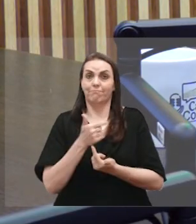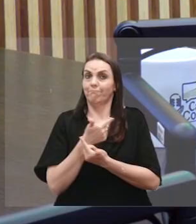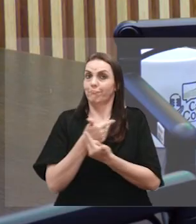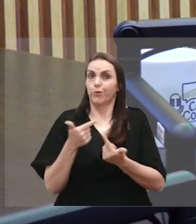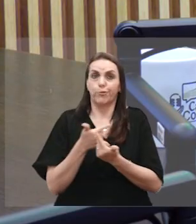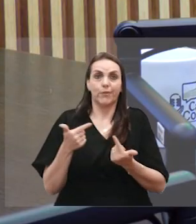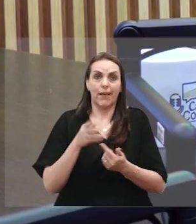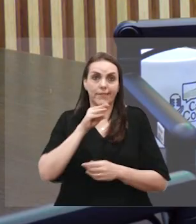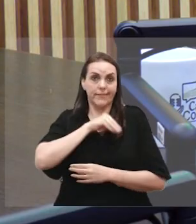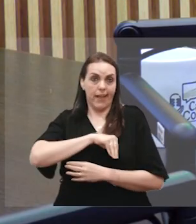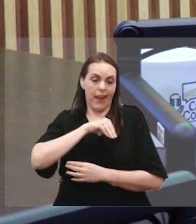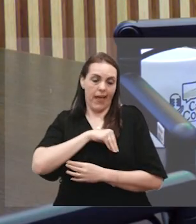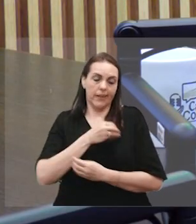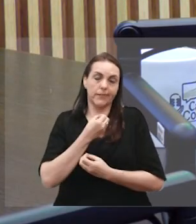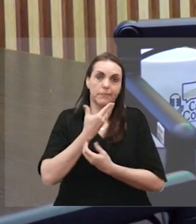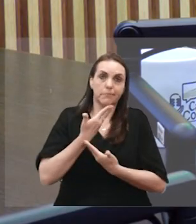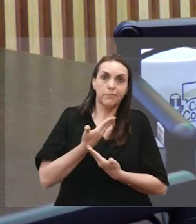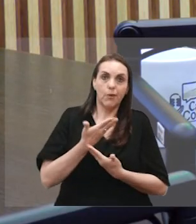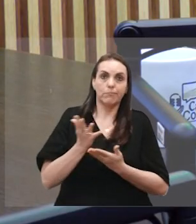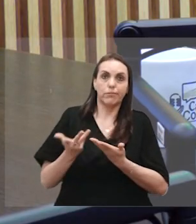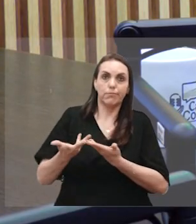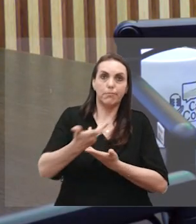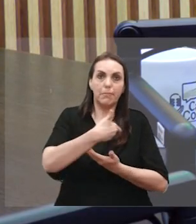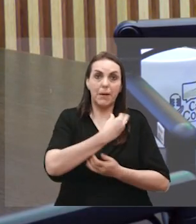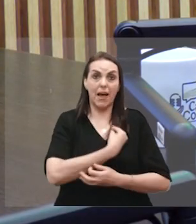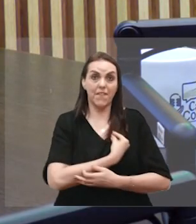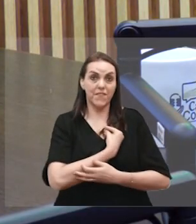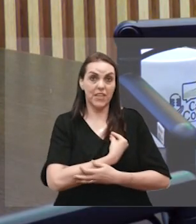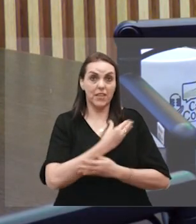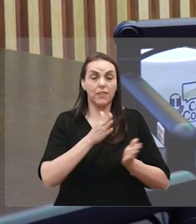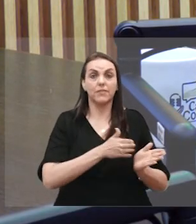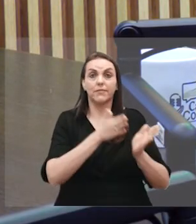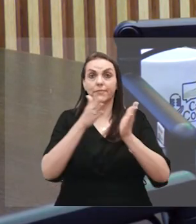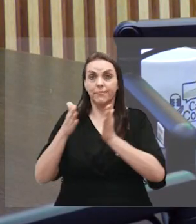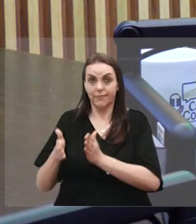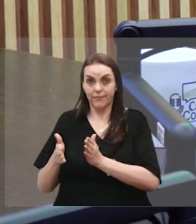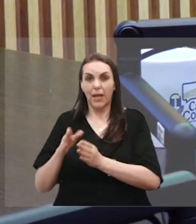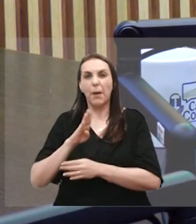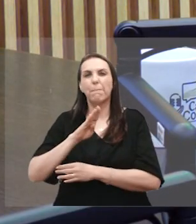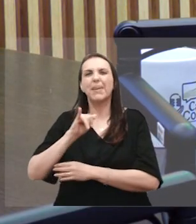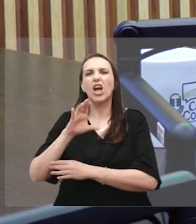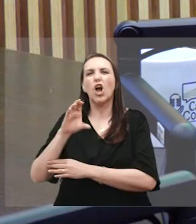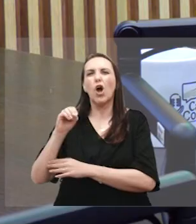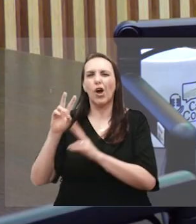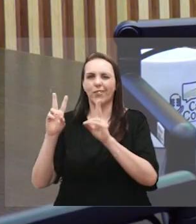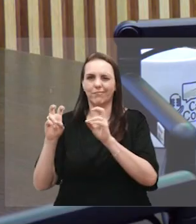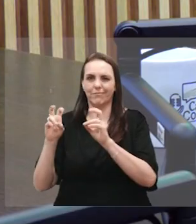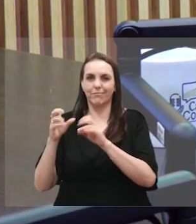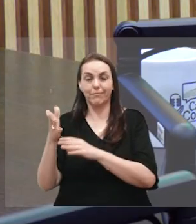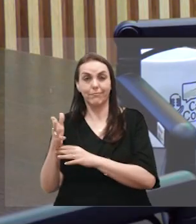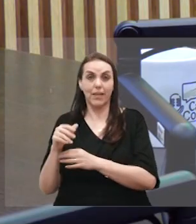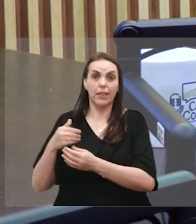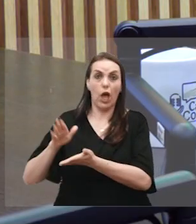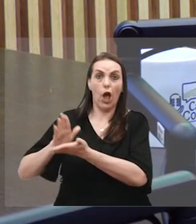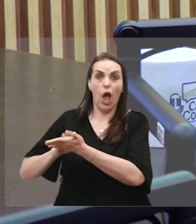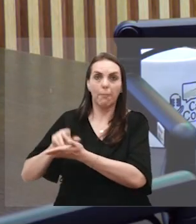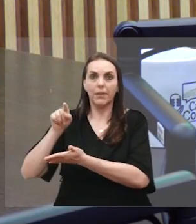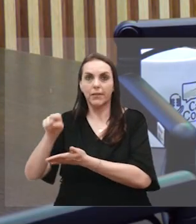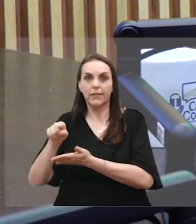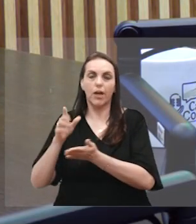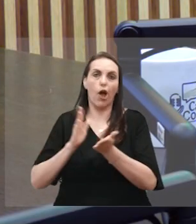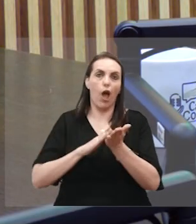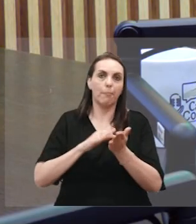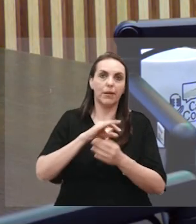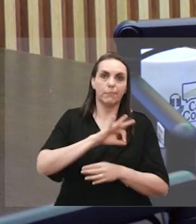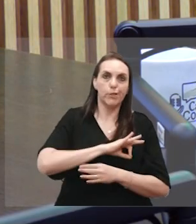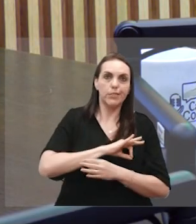tem um salário assim que consiga dar conta de tudo, acaba indo pro famoso bico, né? E aí é cobrado no bico, é cobrado na Brigada